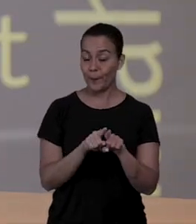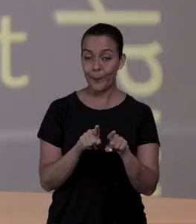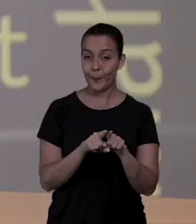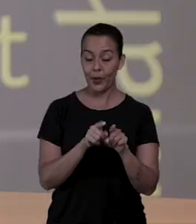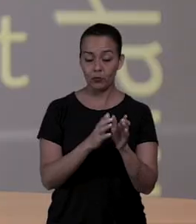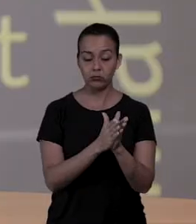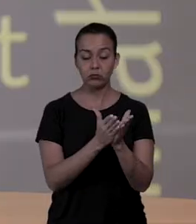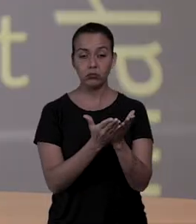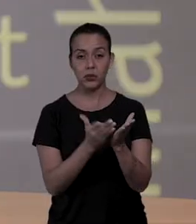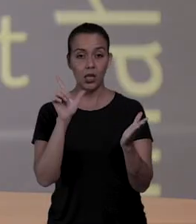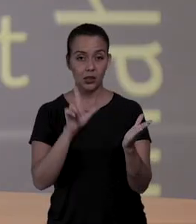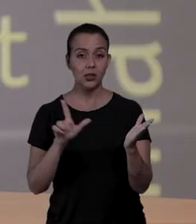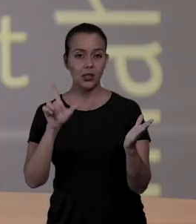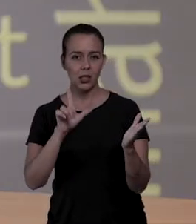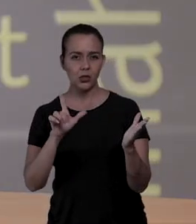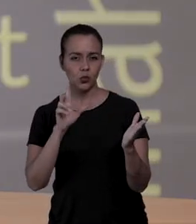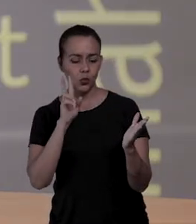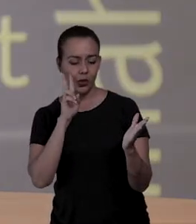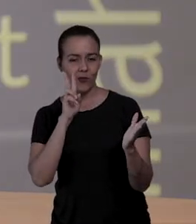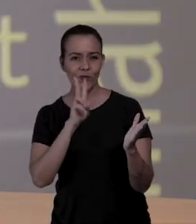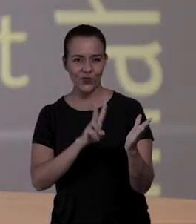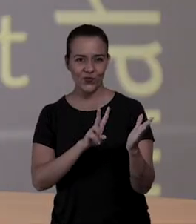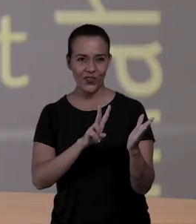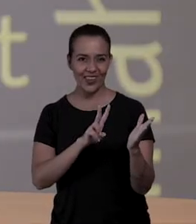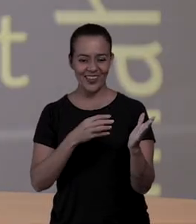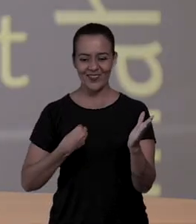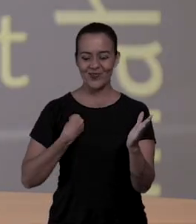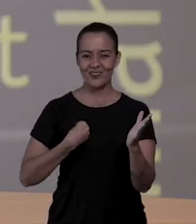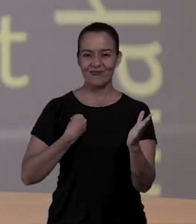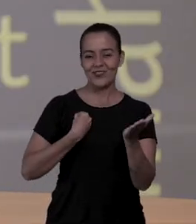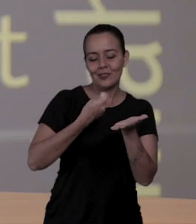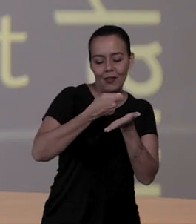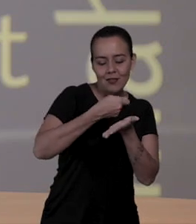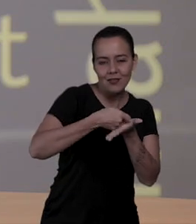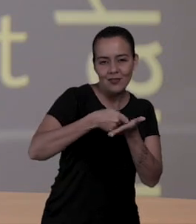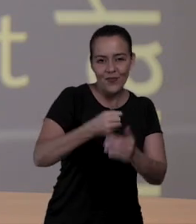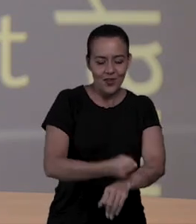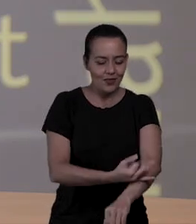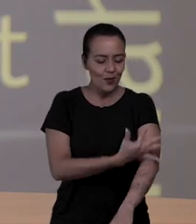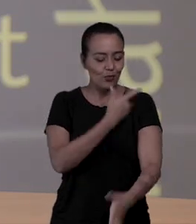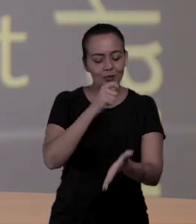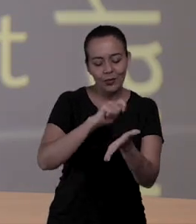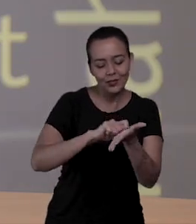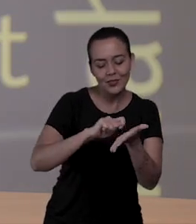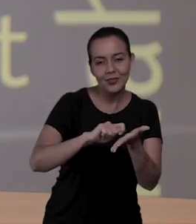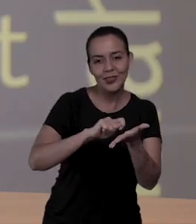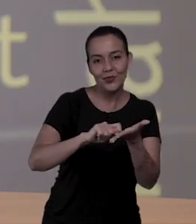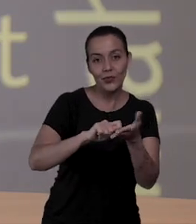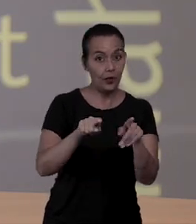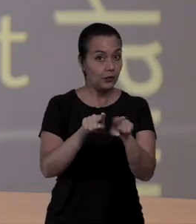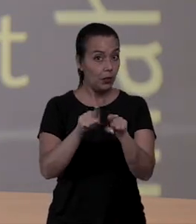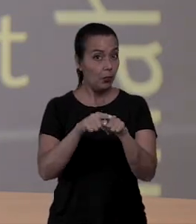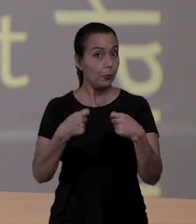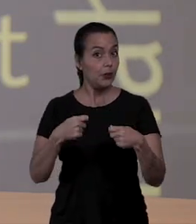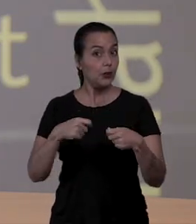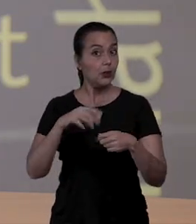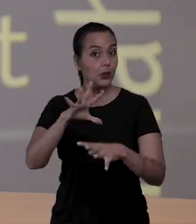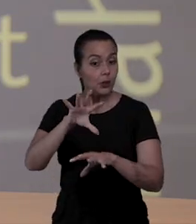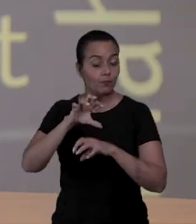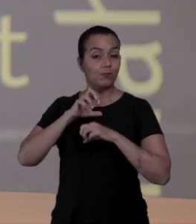ou usuárias dessas tecnologias. Do mesmo jeito que na literatura a gente se apropria da pena e